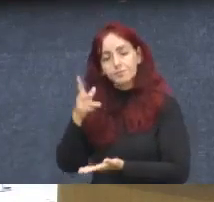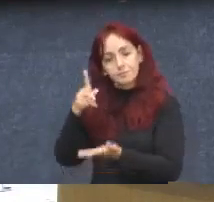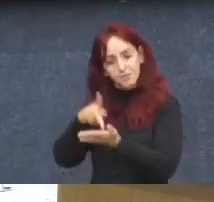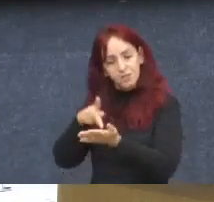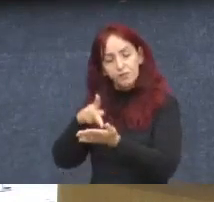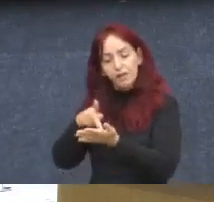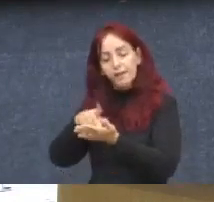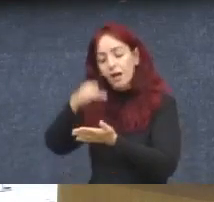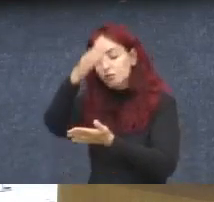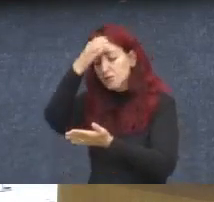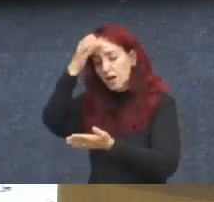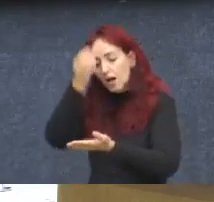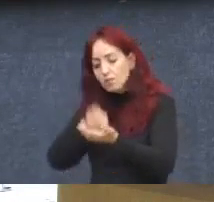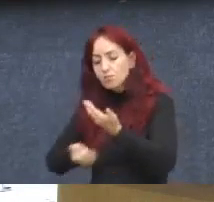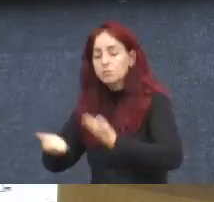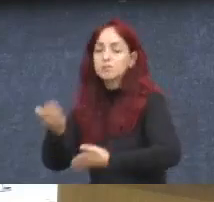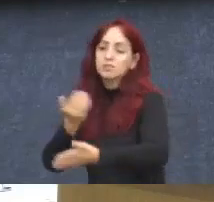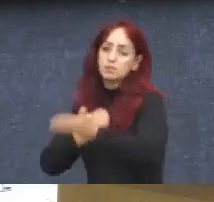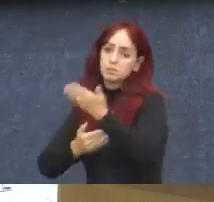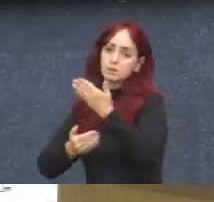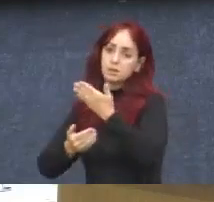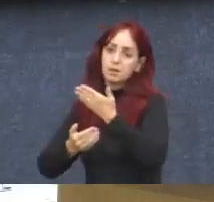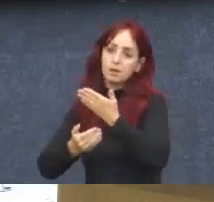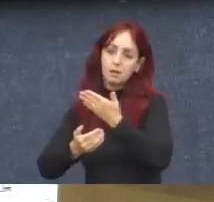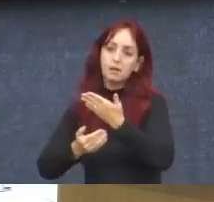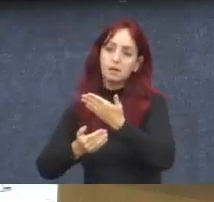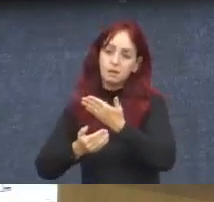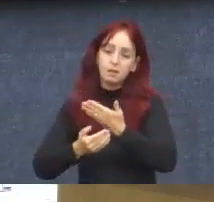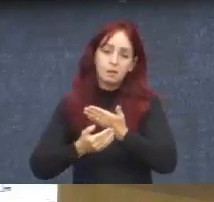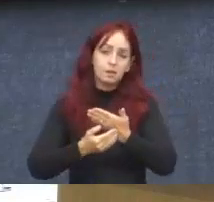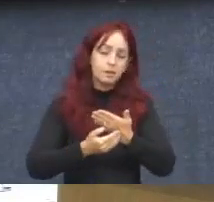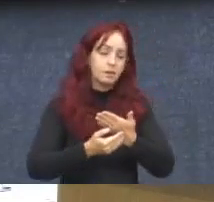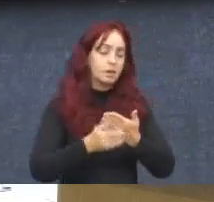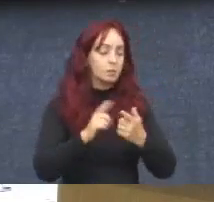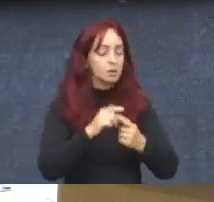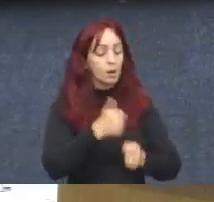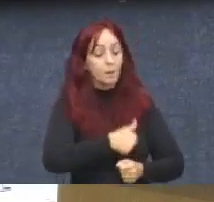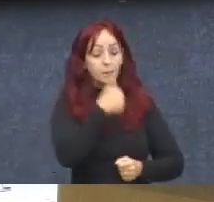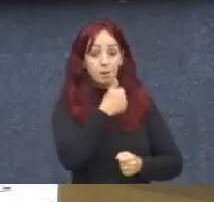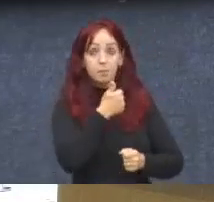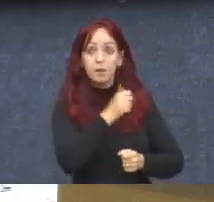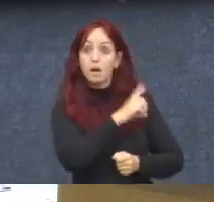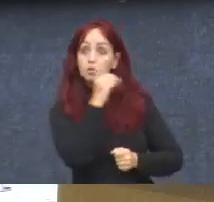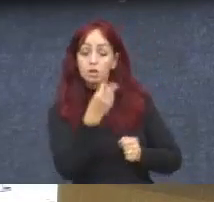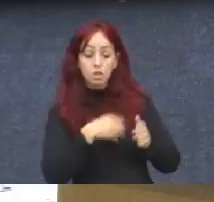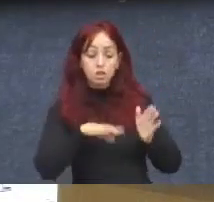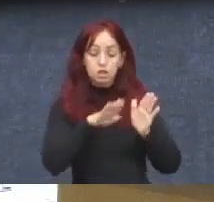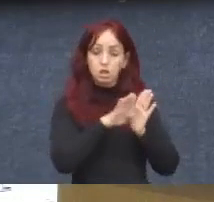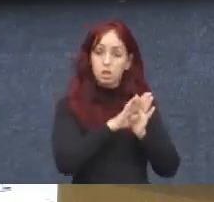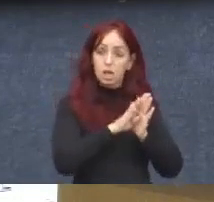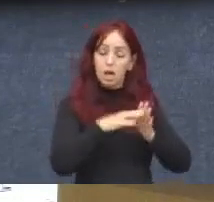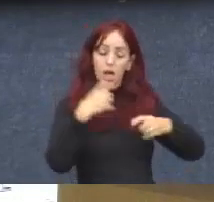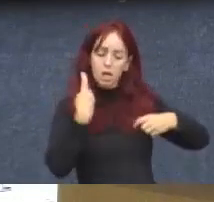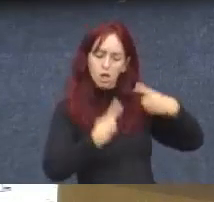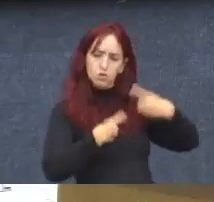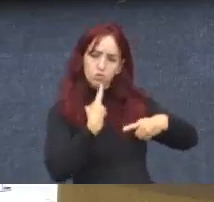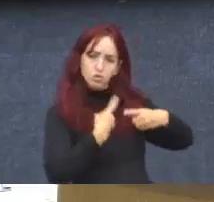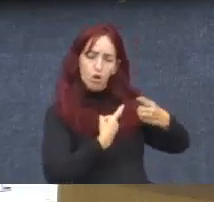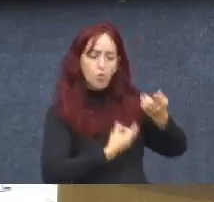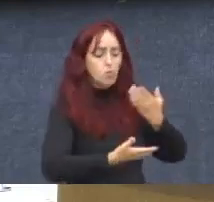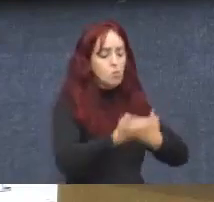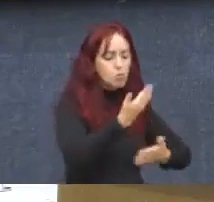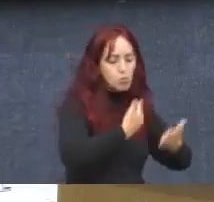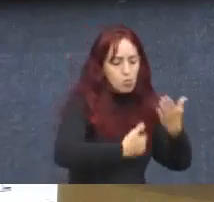com essa casa. Acho que a minha contribuição foi dada desde o primeiro dia que cheguei aqui, nas discussões, na